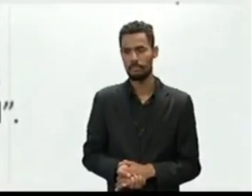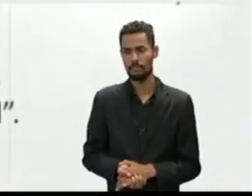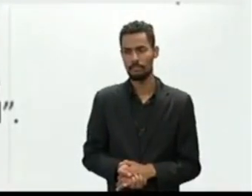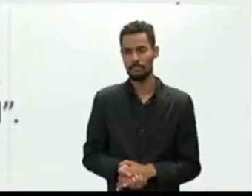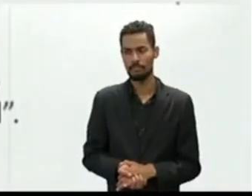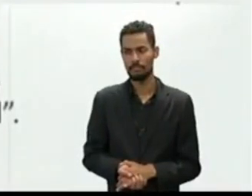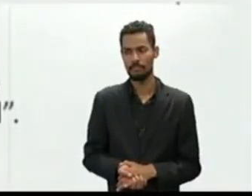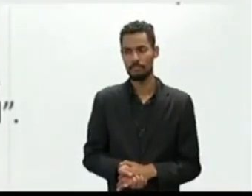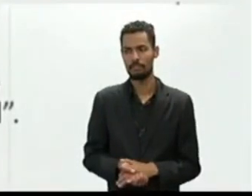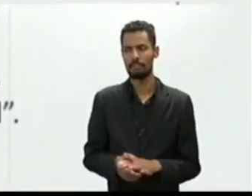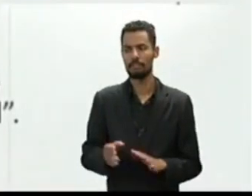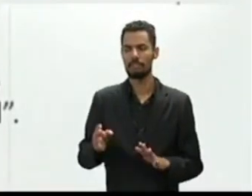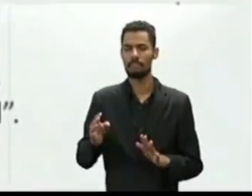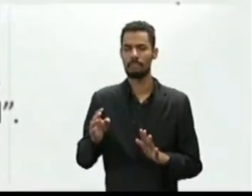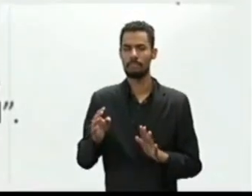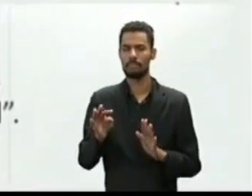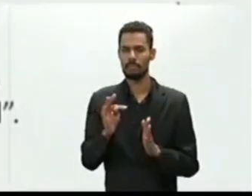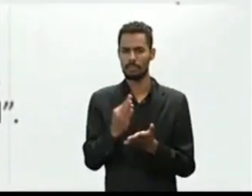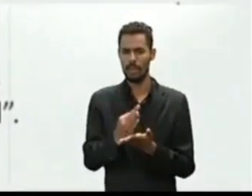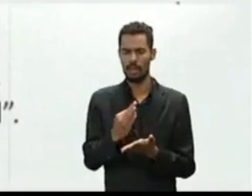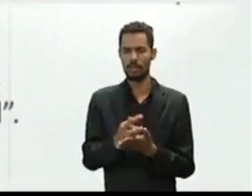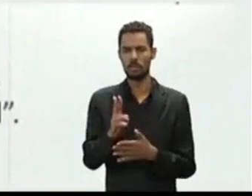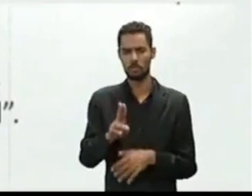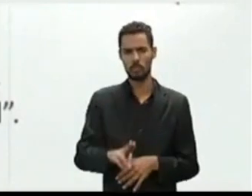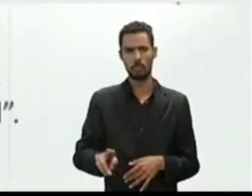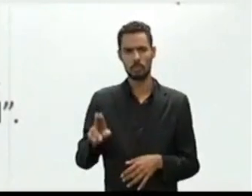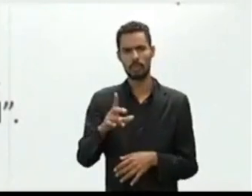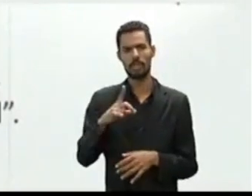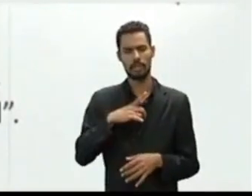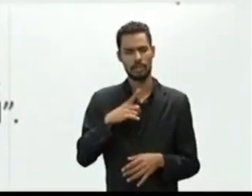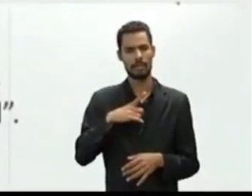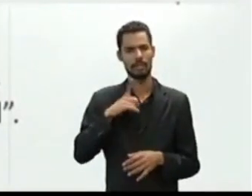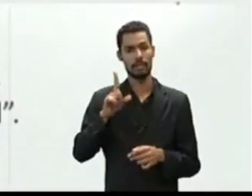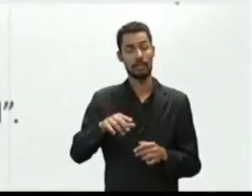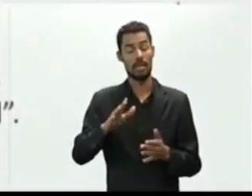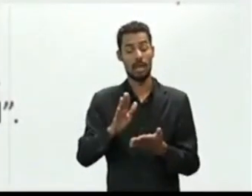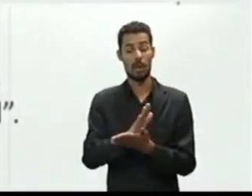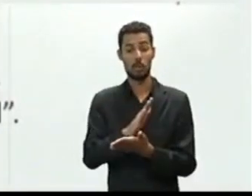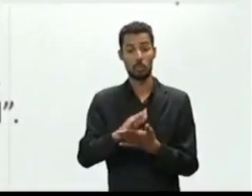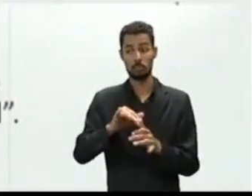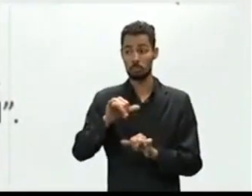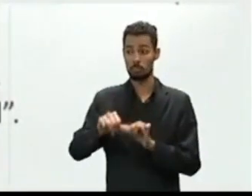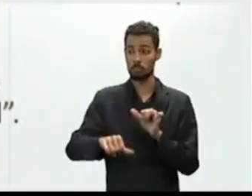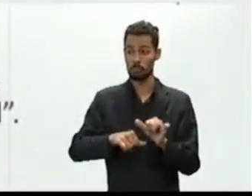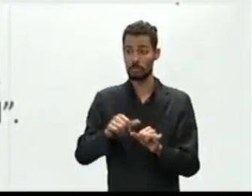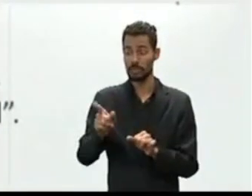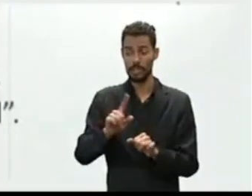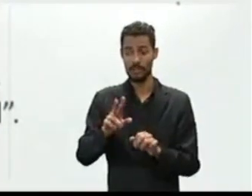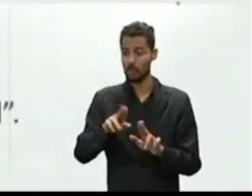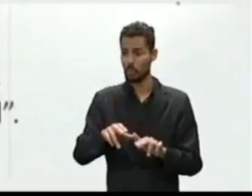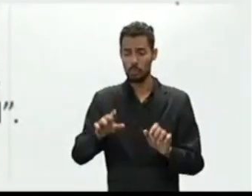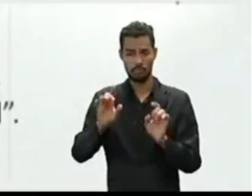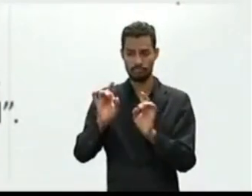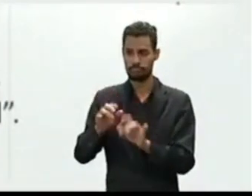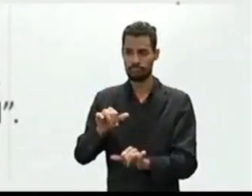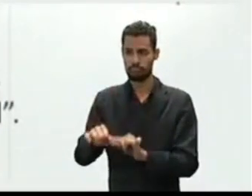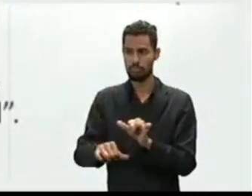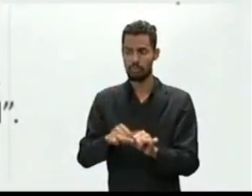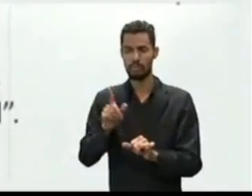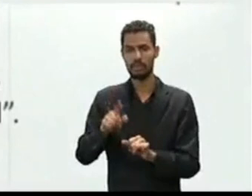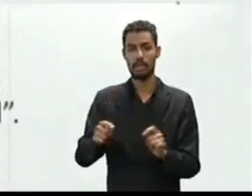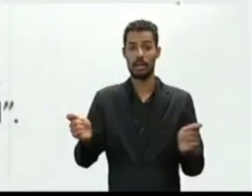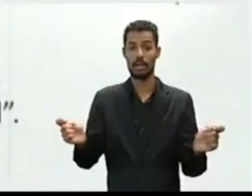Com essas técnicas a gente tem trabalhado muito, a gente tem quebrado algumas coisas que nunca nós quebramos antes, como por exemplo